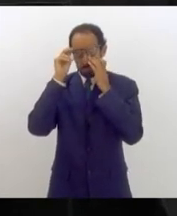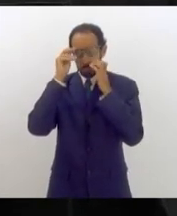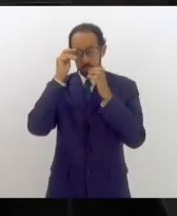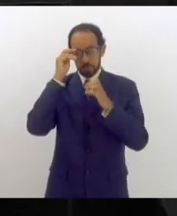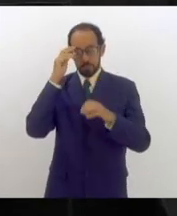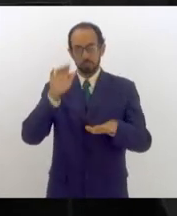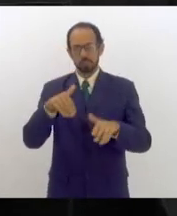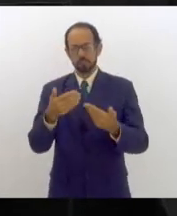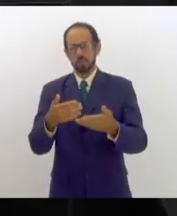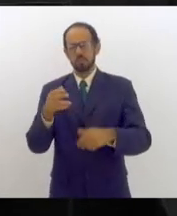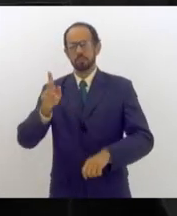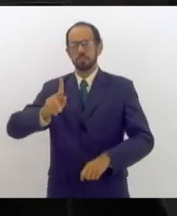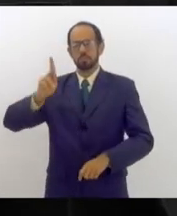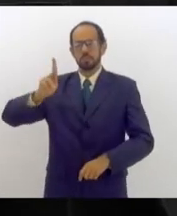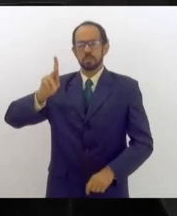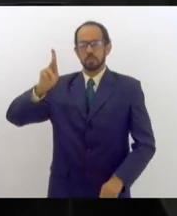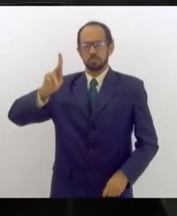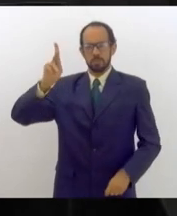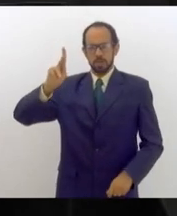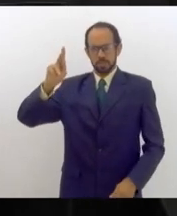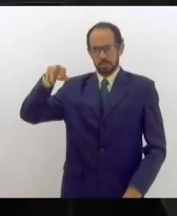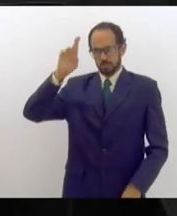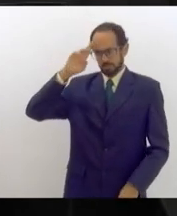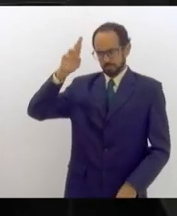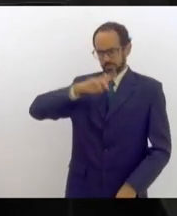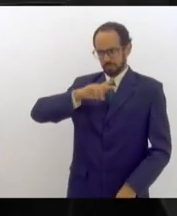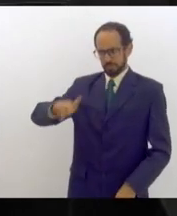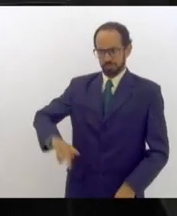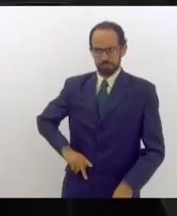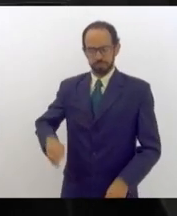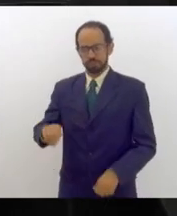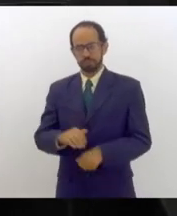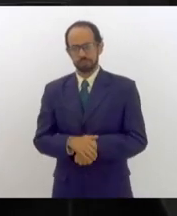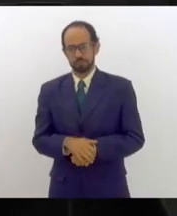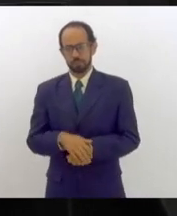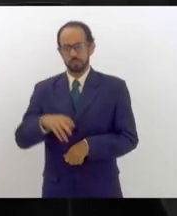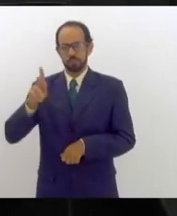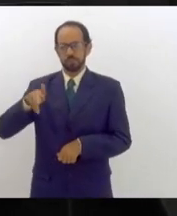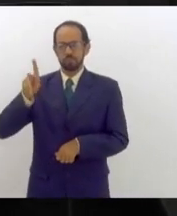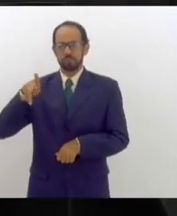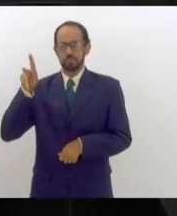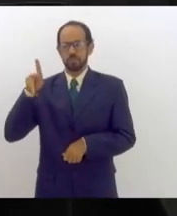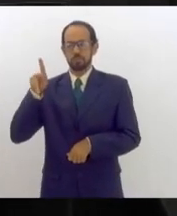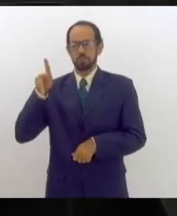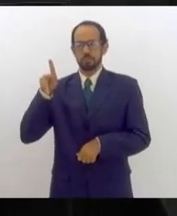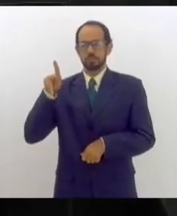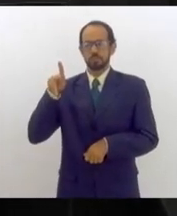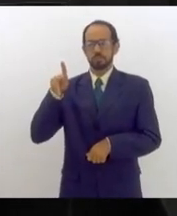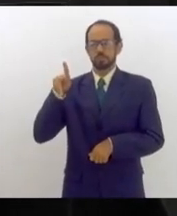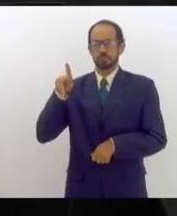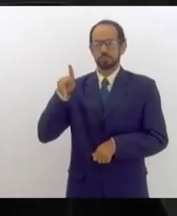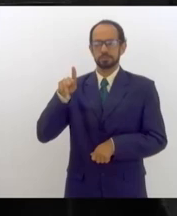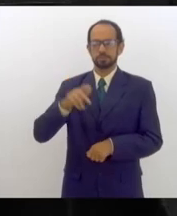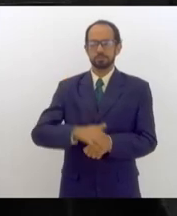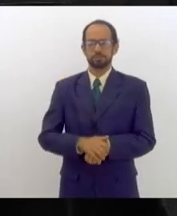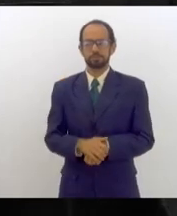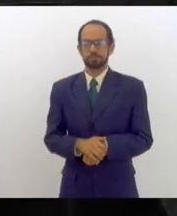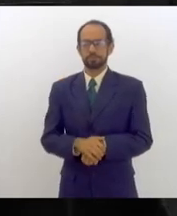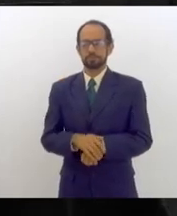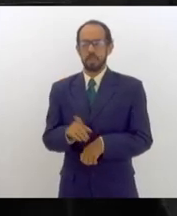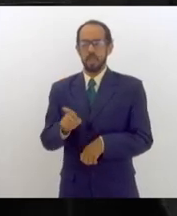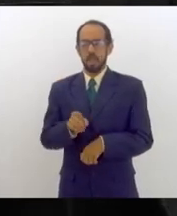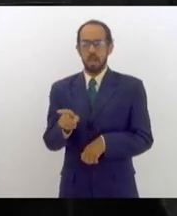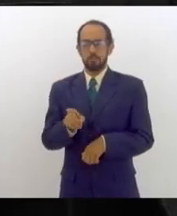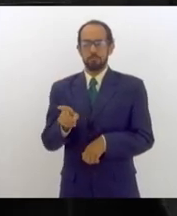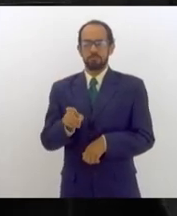a Petrobras senhora Presidente a Petrobras ela